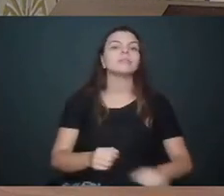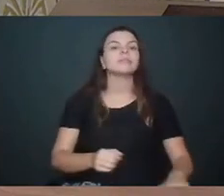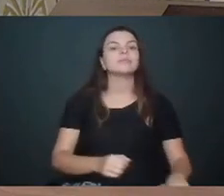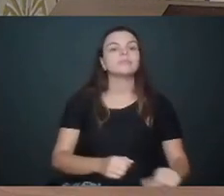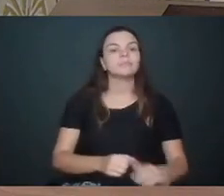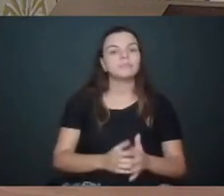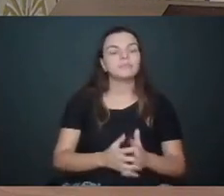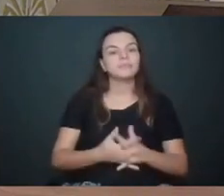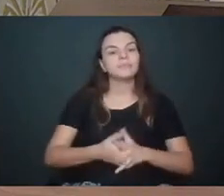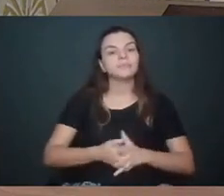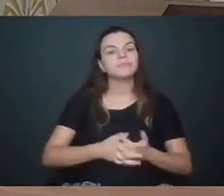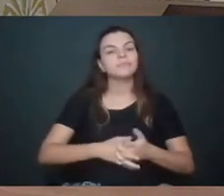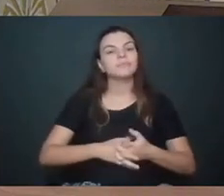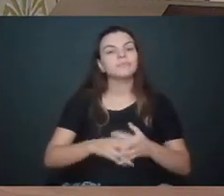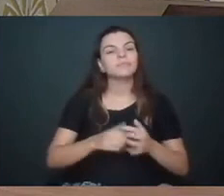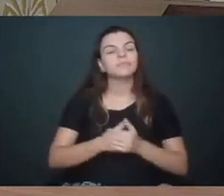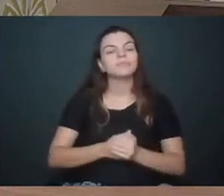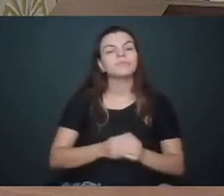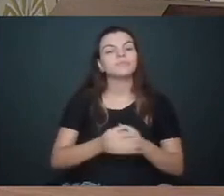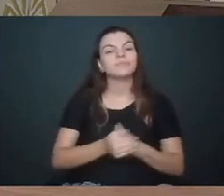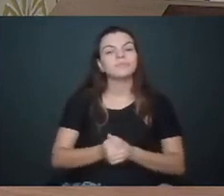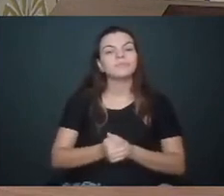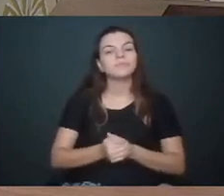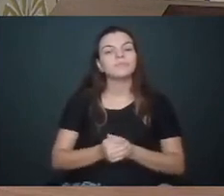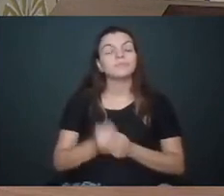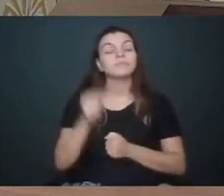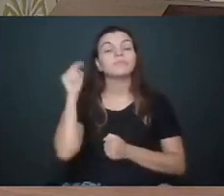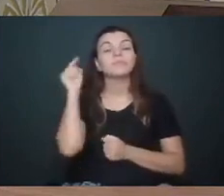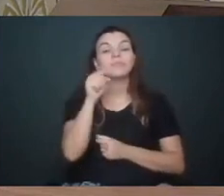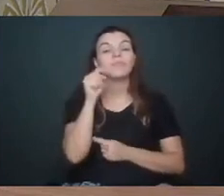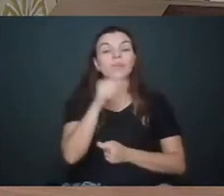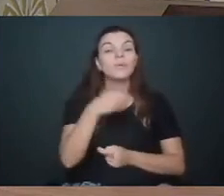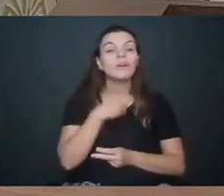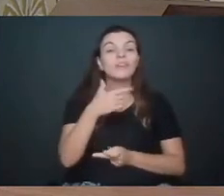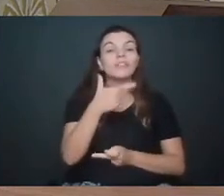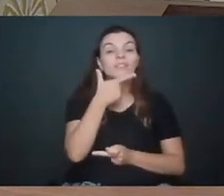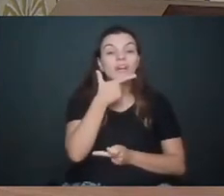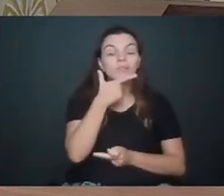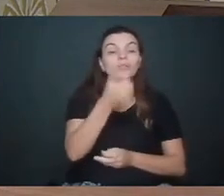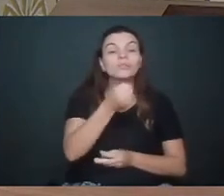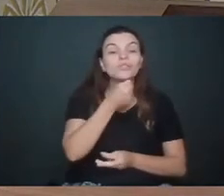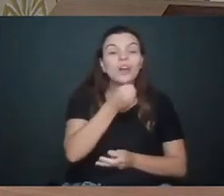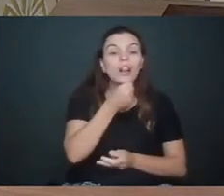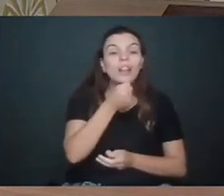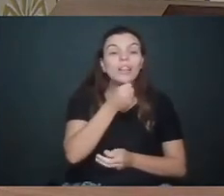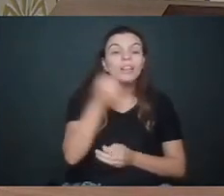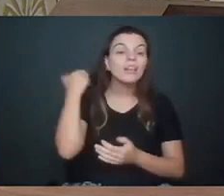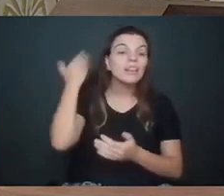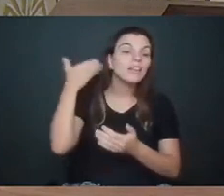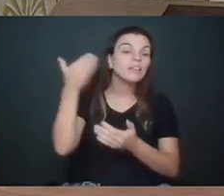Heriberto, ele, jornalista, ele de 85, Pinheiro de